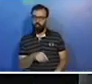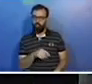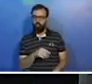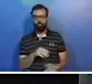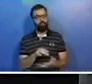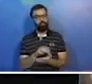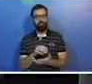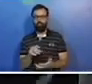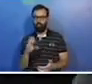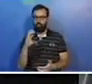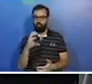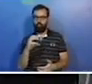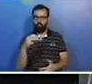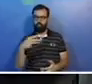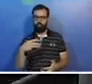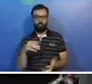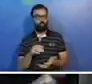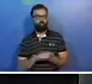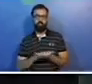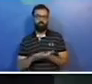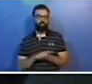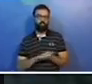não tinha o terciário.